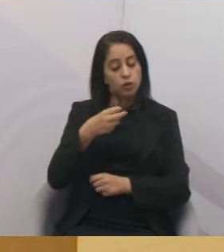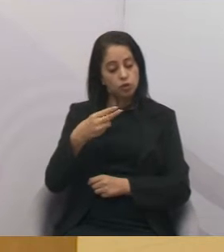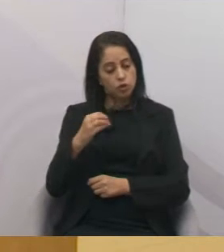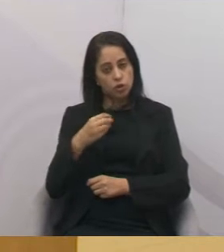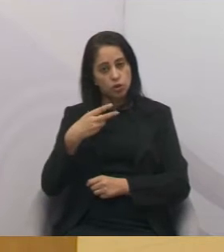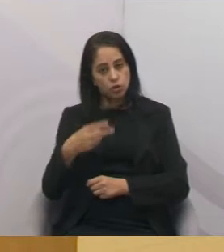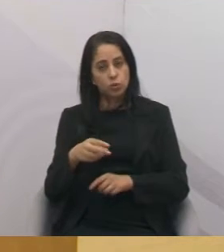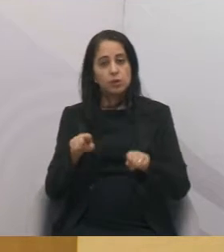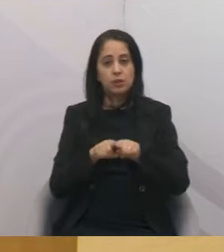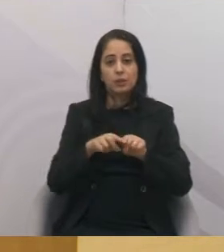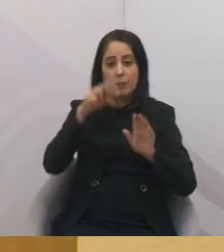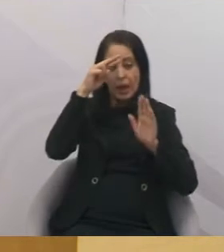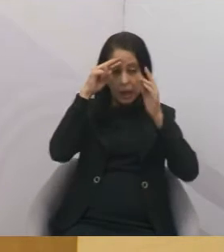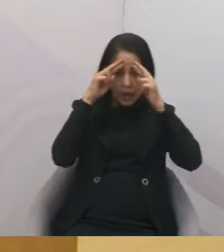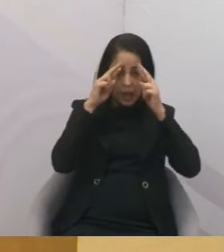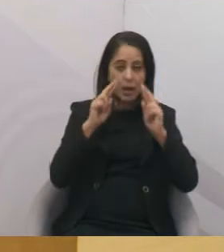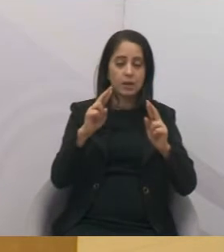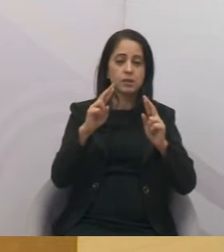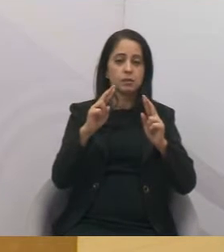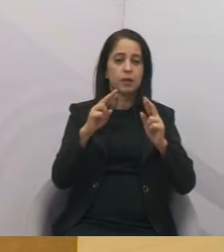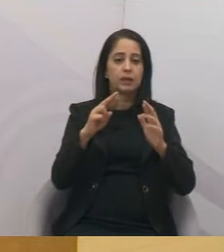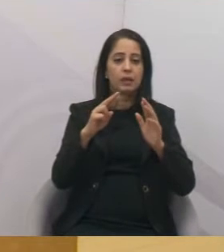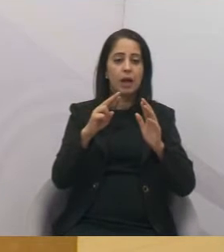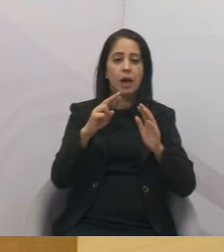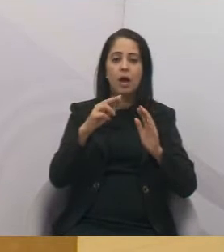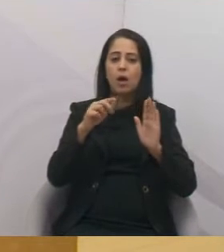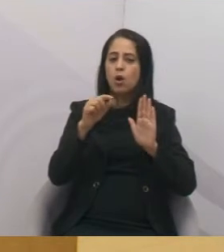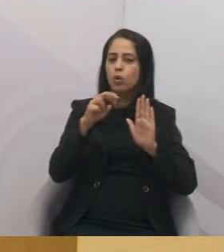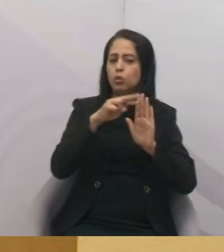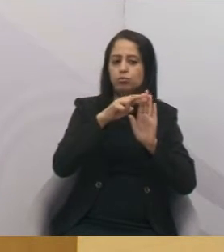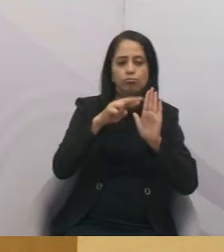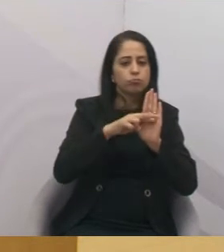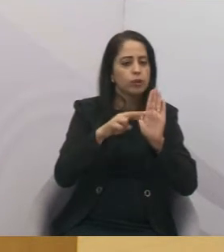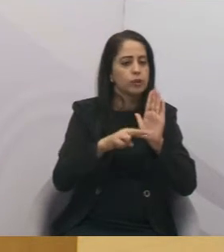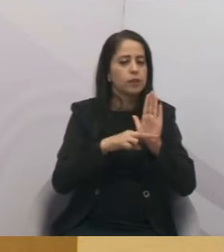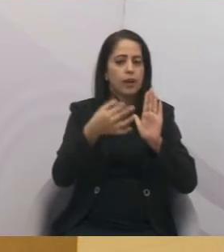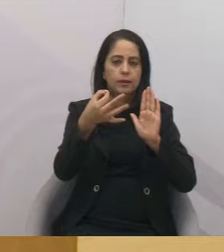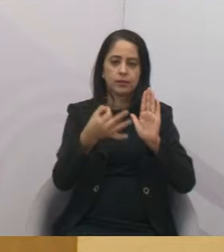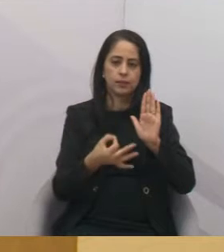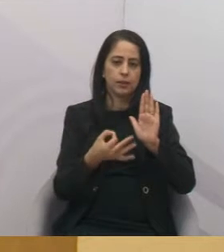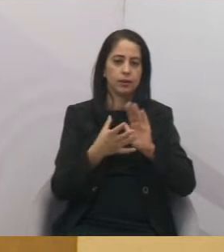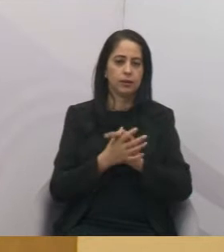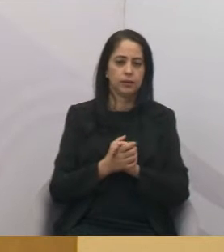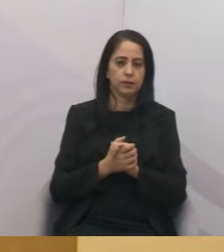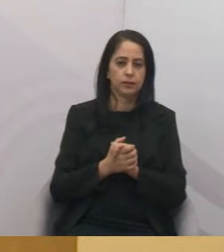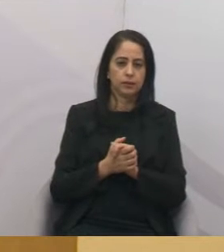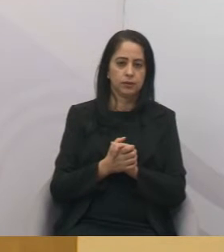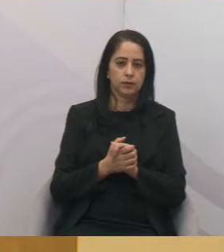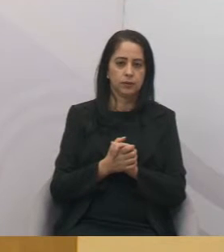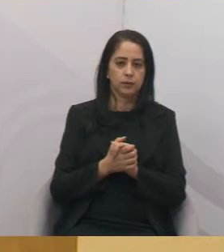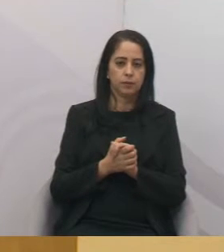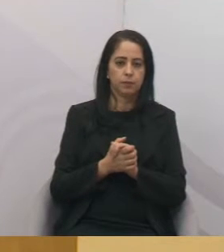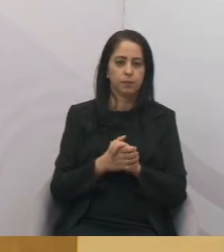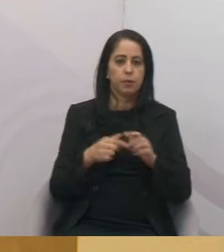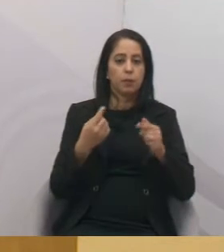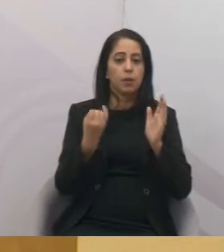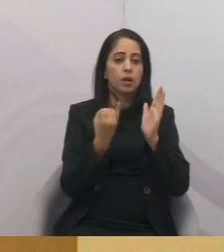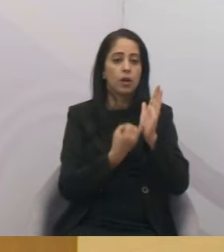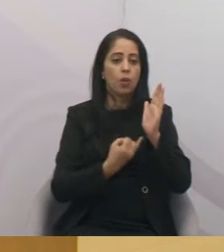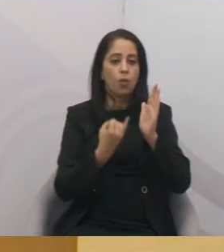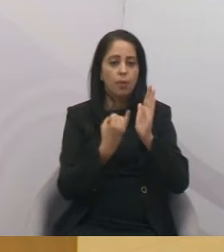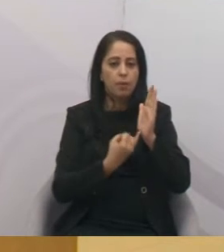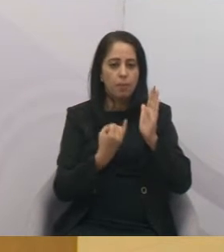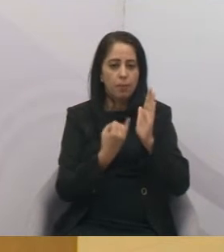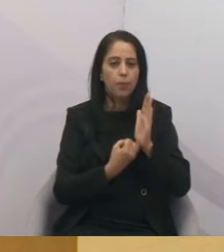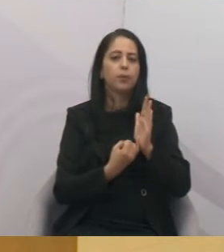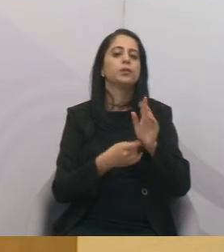anterioridade tributária, pois, segundo os princípios, é vedado a cobrança de tributos nos